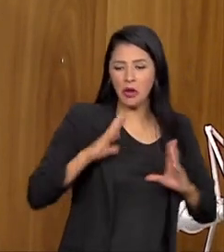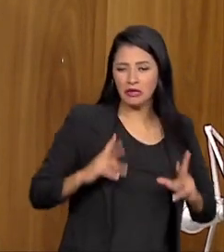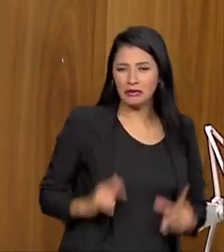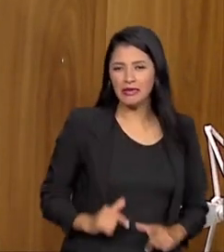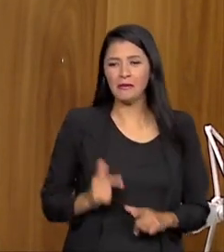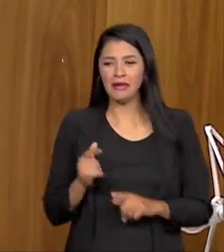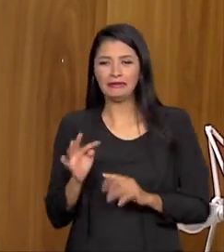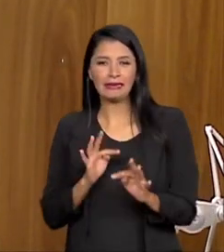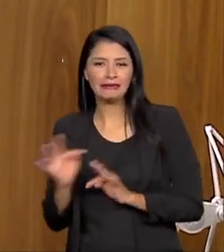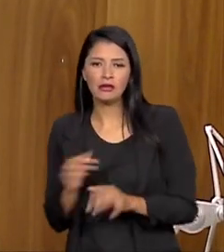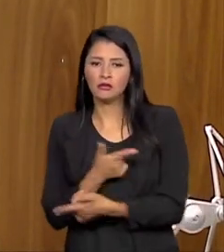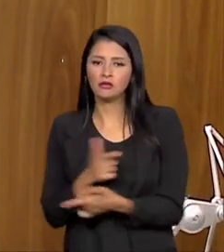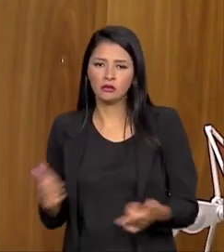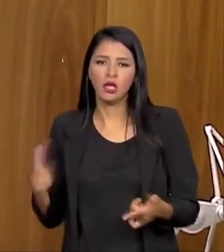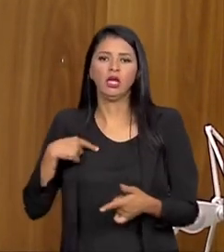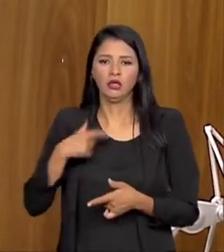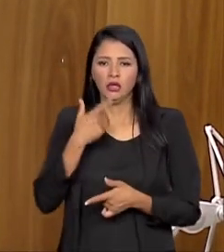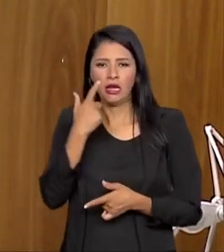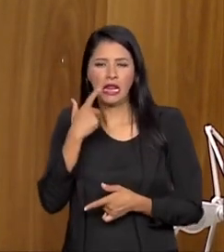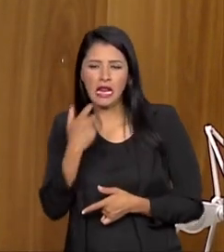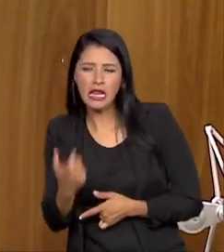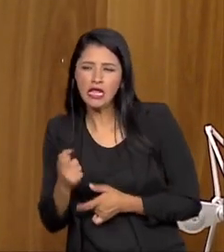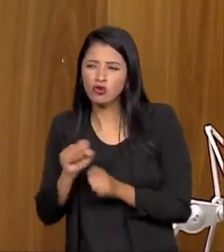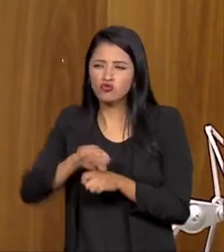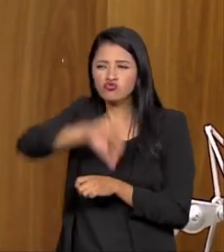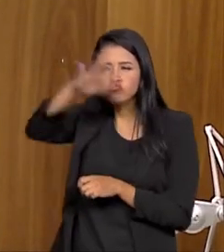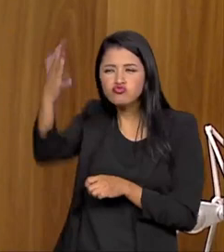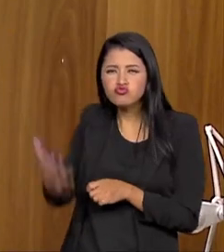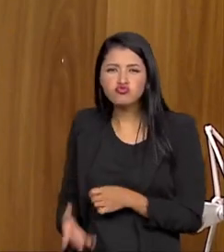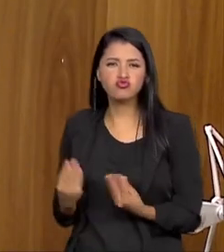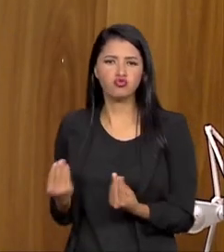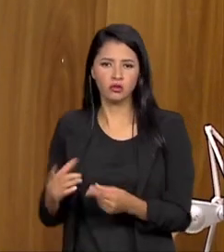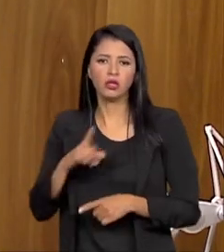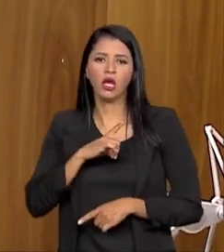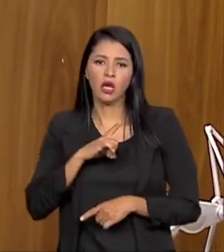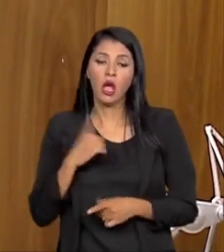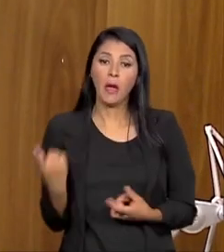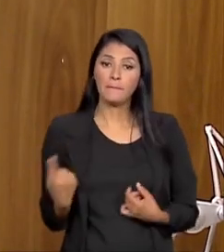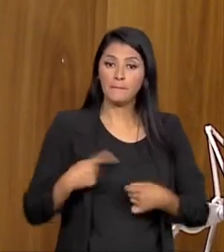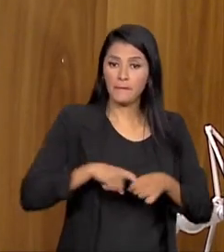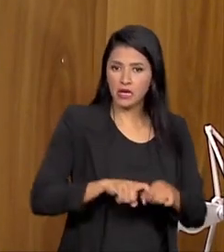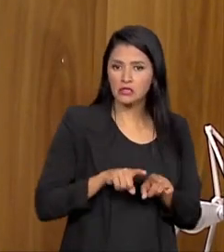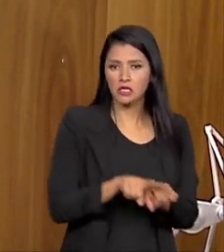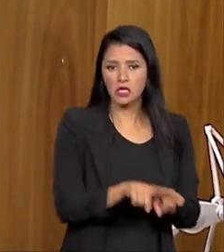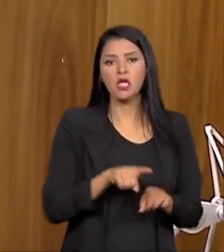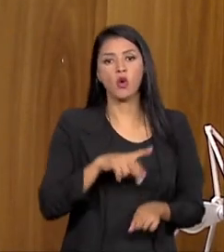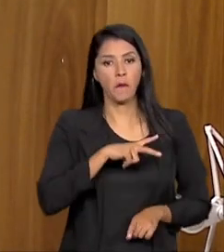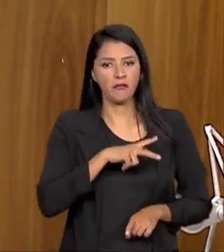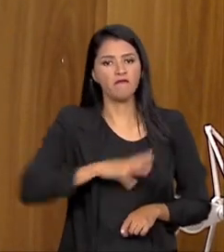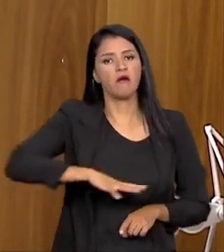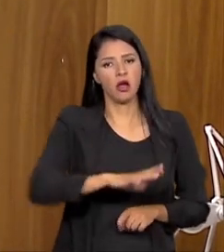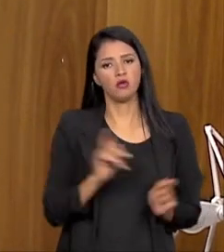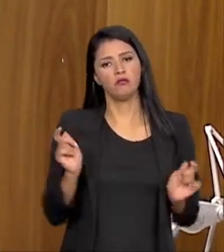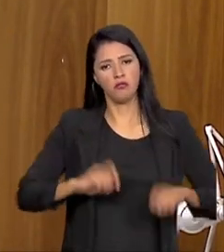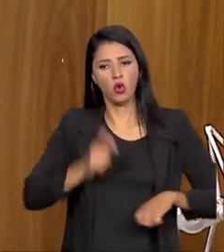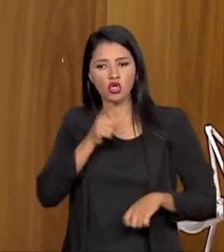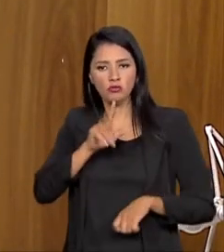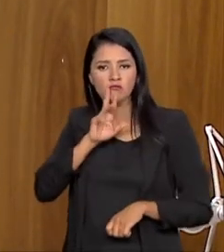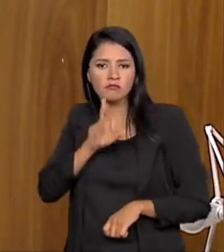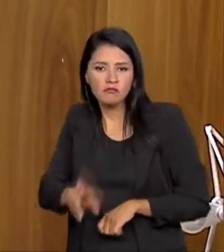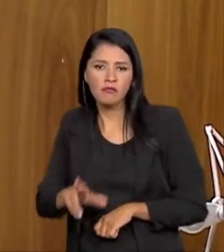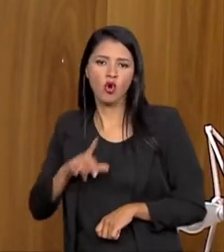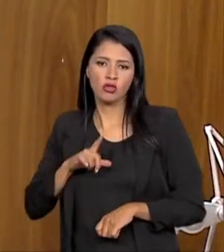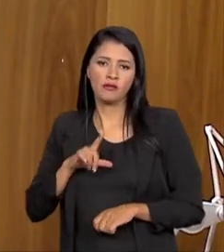2600 lixões a céu aberto é só uma parceria com o setor privado que nós vamos achar uma solução para esse sistemas e